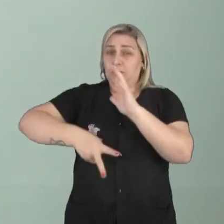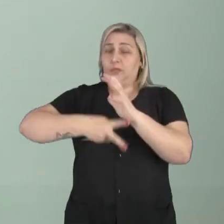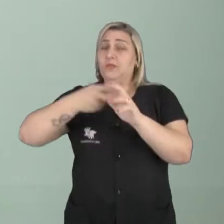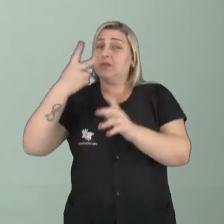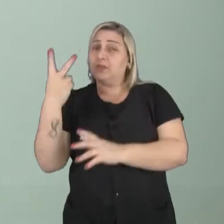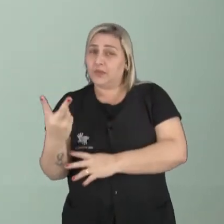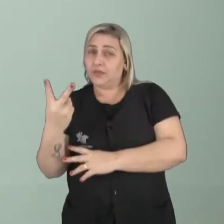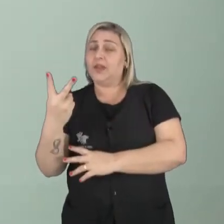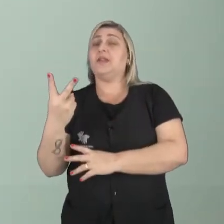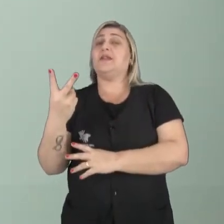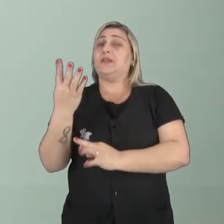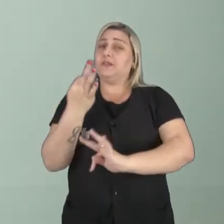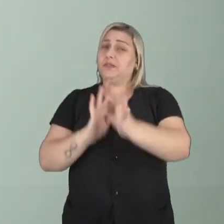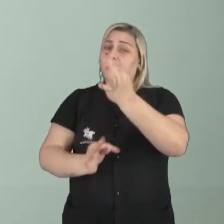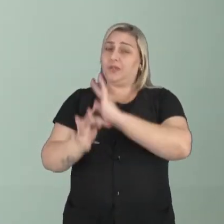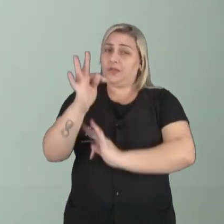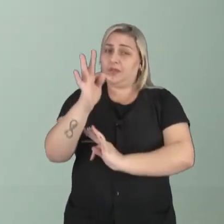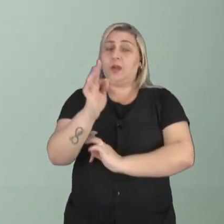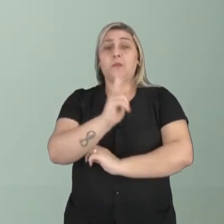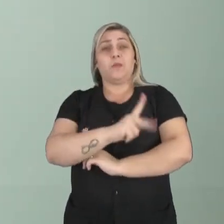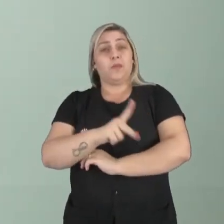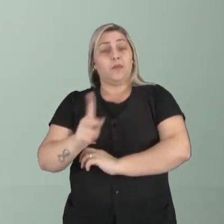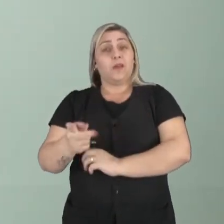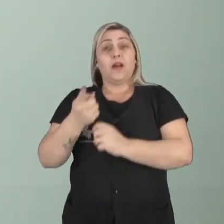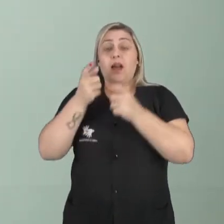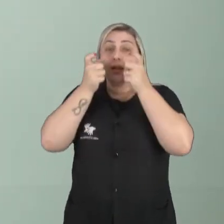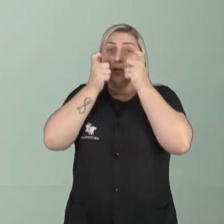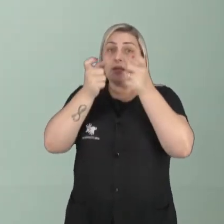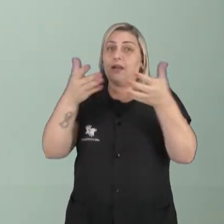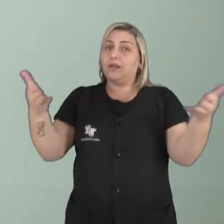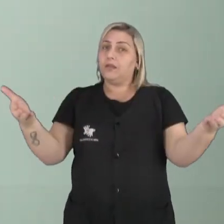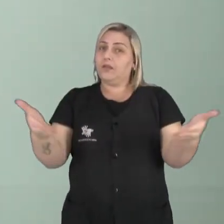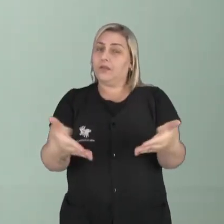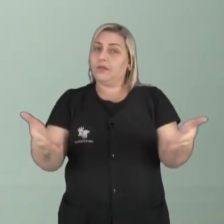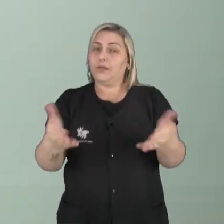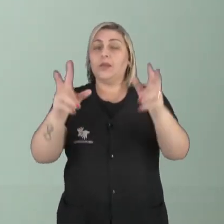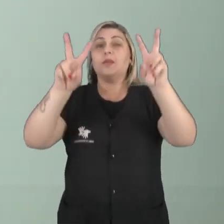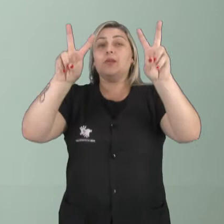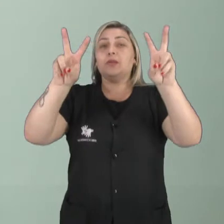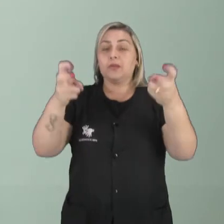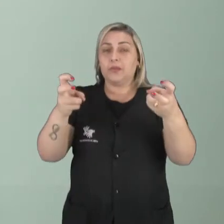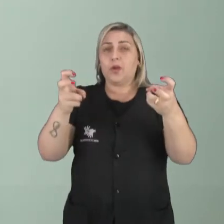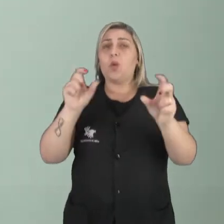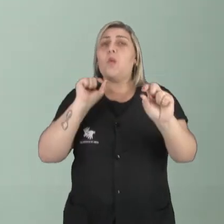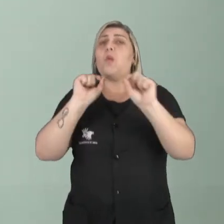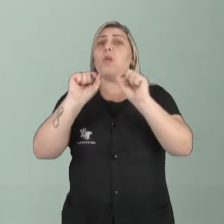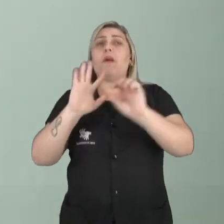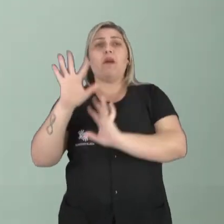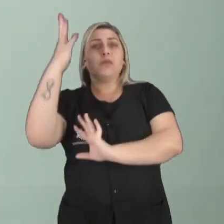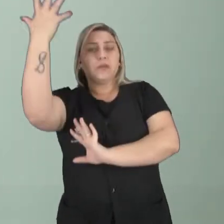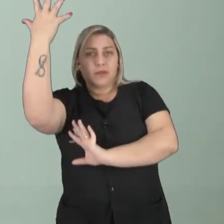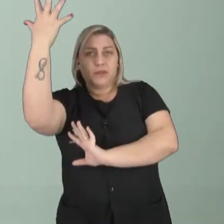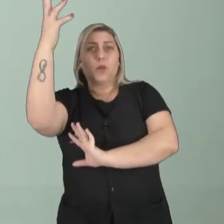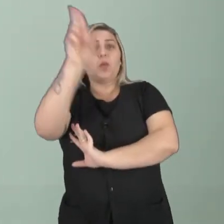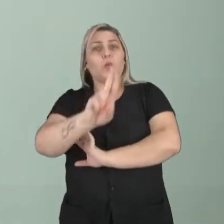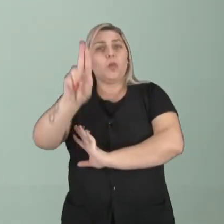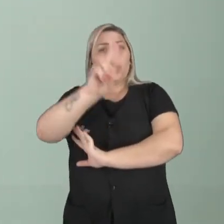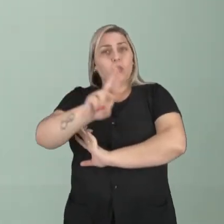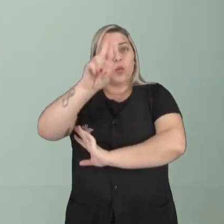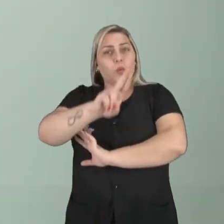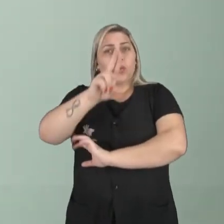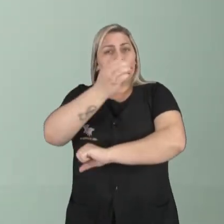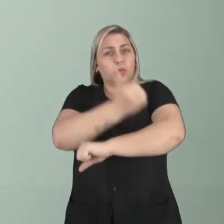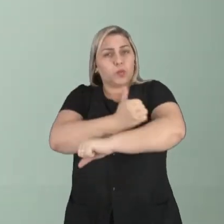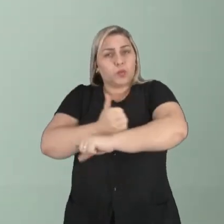vezes acerca de tecnologia? Professora Jaqueline, presta atenção, agora o tema é o que acontece quando se usa de